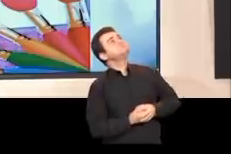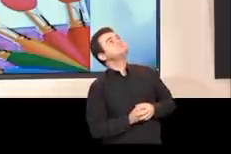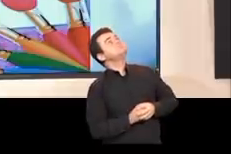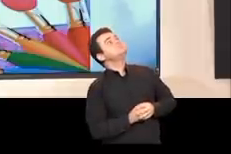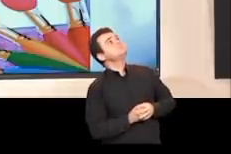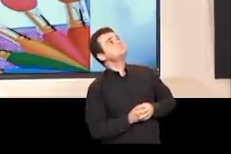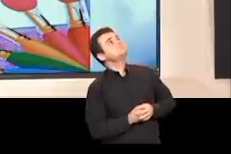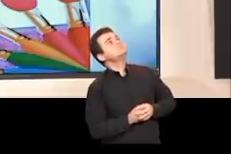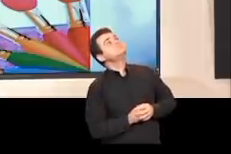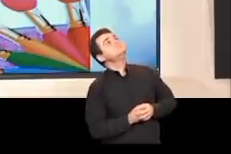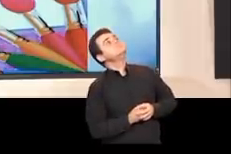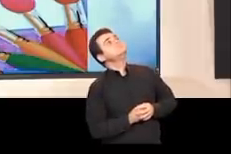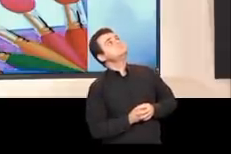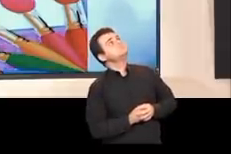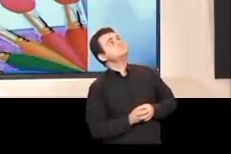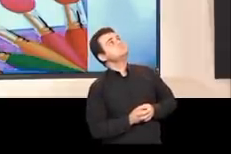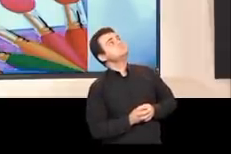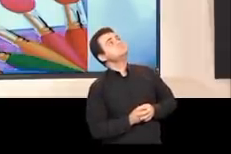açafrão,